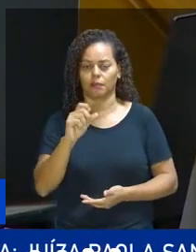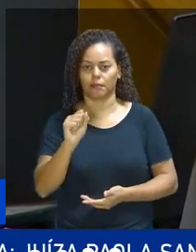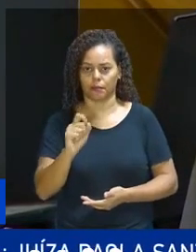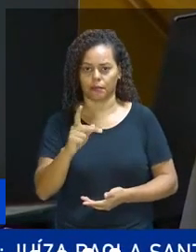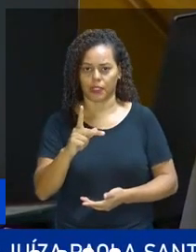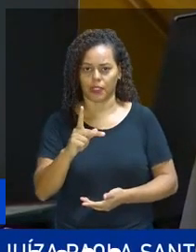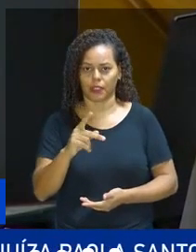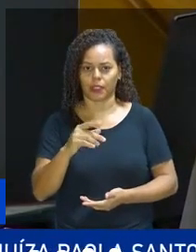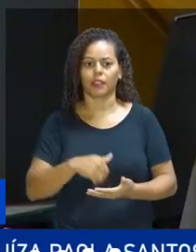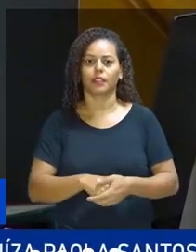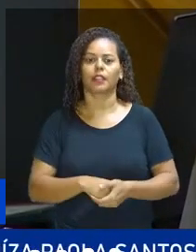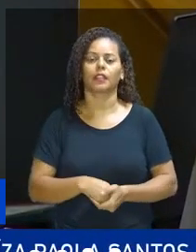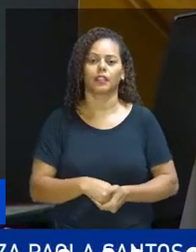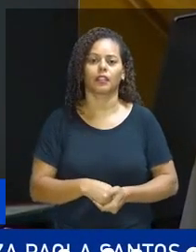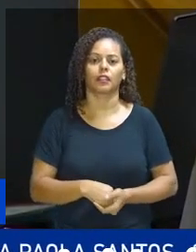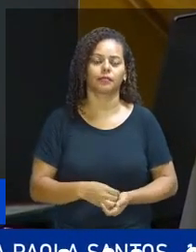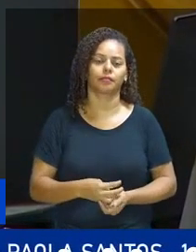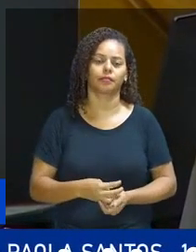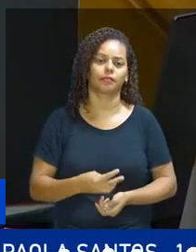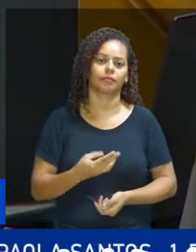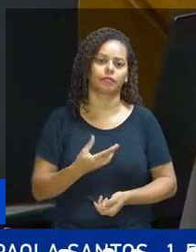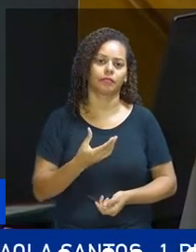R$